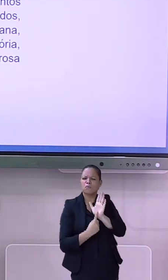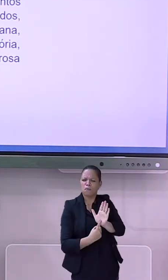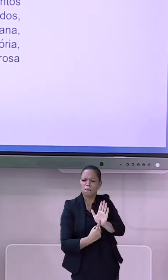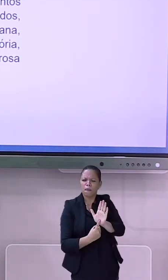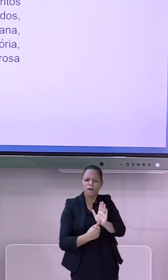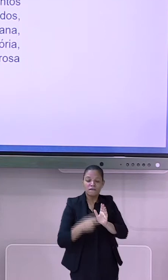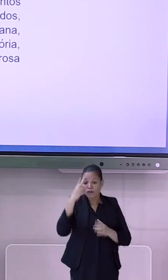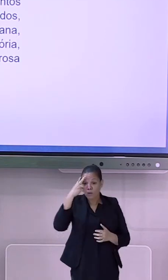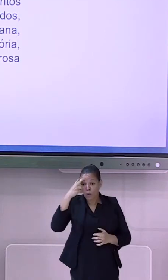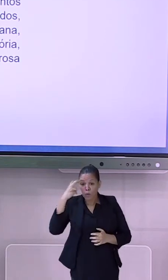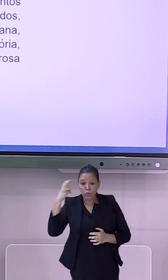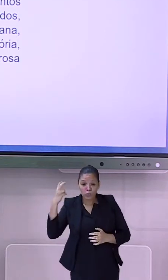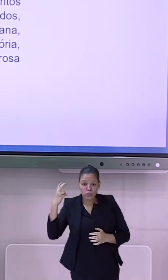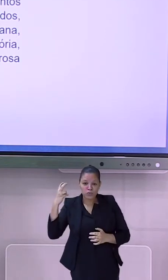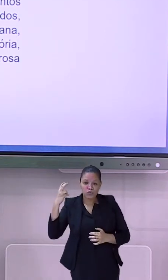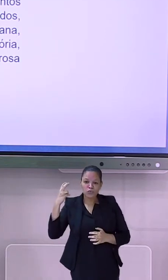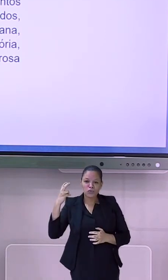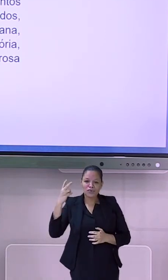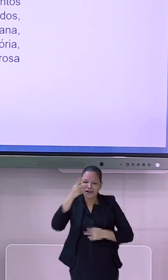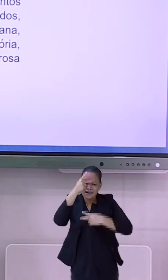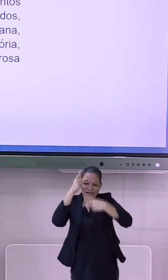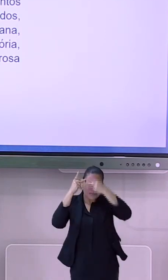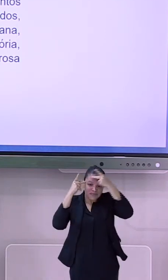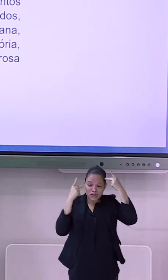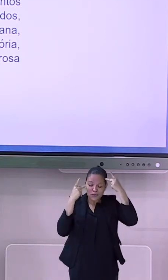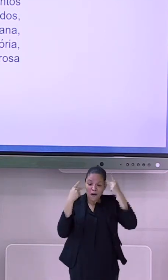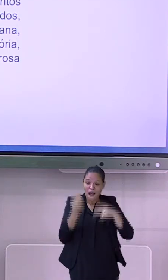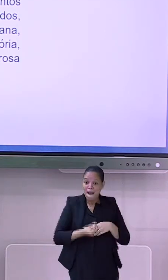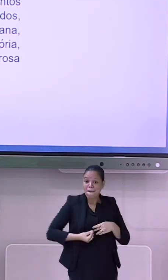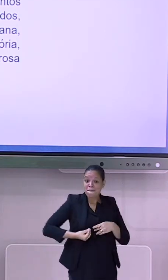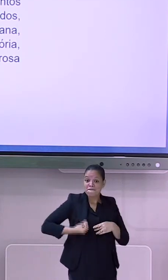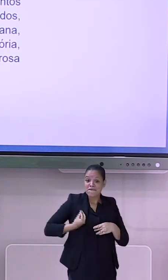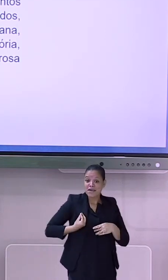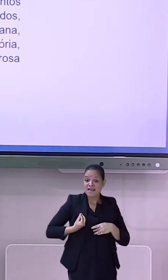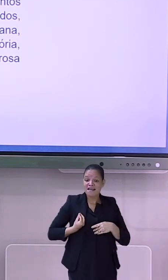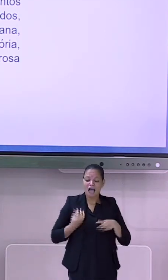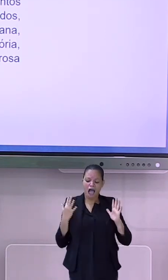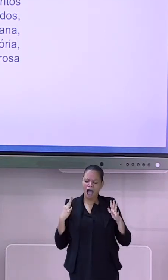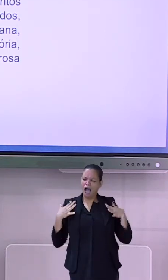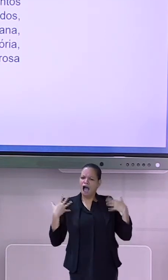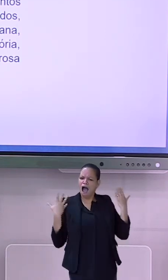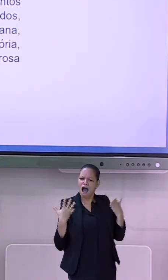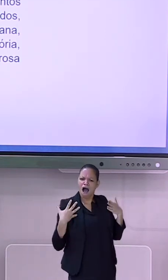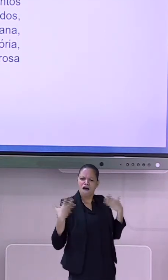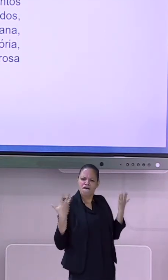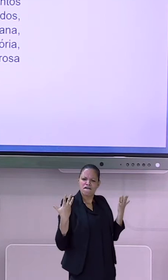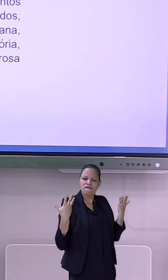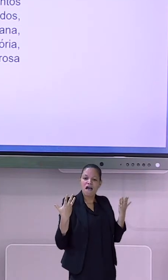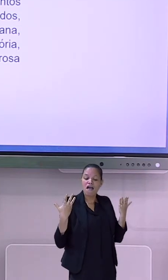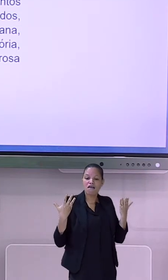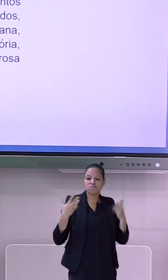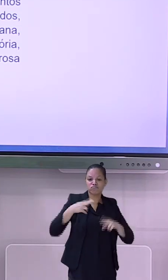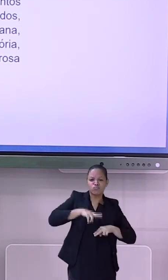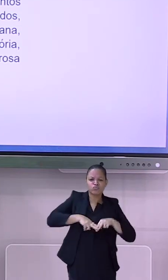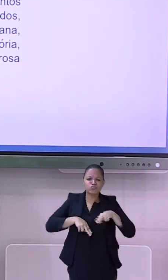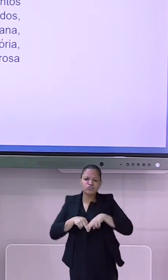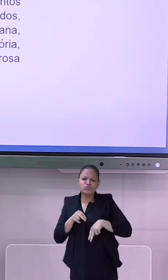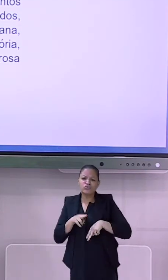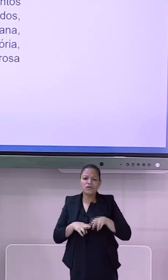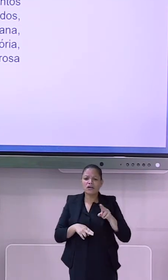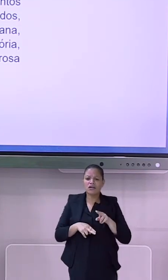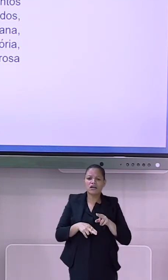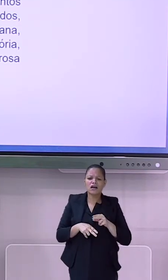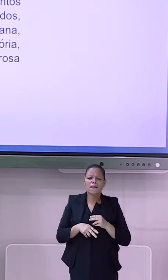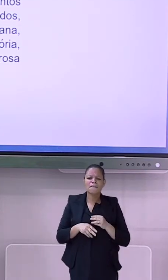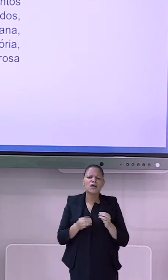de reviver, né, a tarde de São João, né, o famoso dia de São João. Como que ele consegue colocar fantasia ali? Os